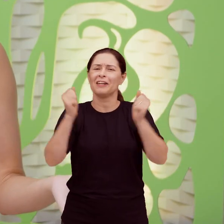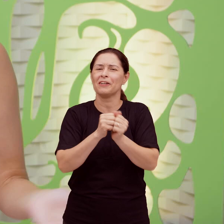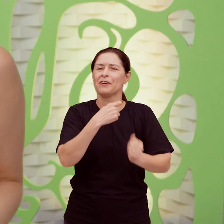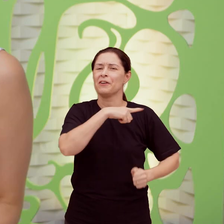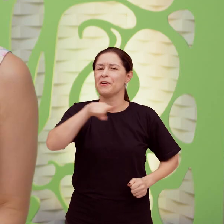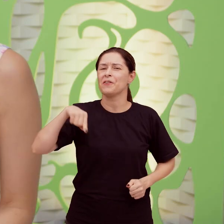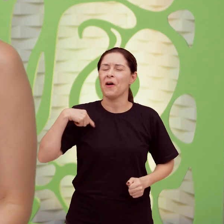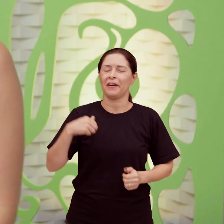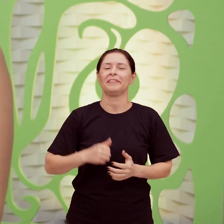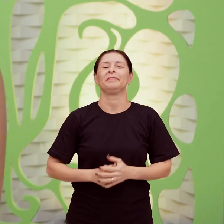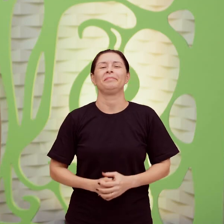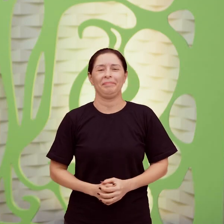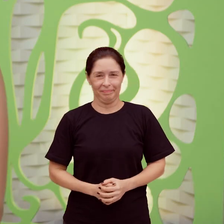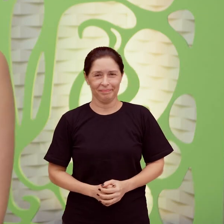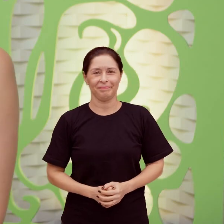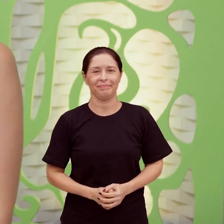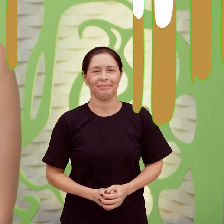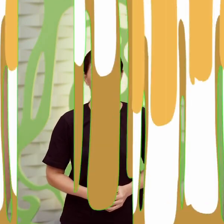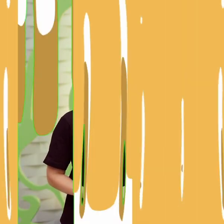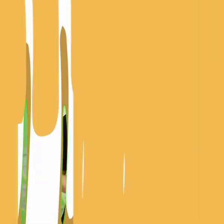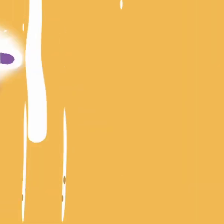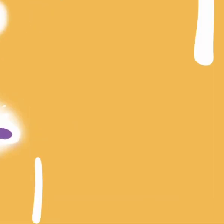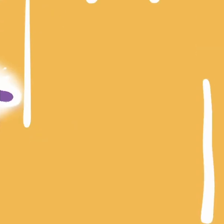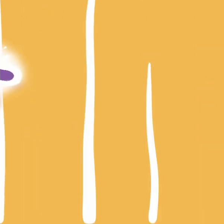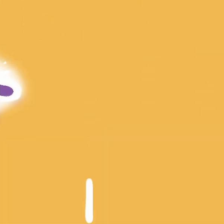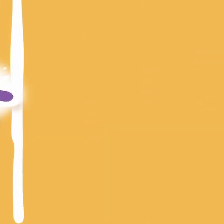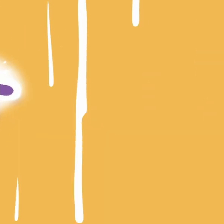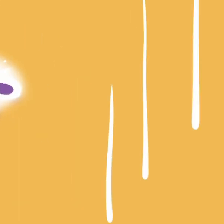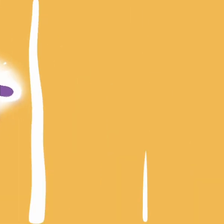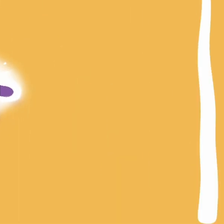junto com a gente e o tio Samuel. Vamos lá?